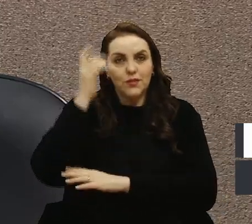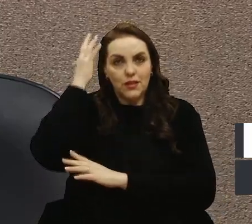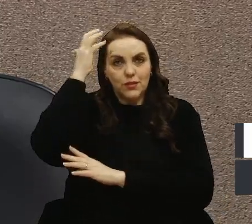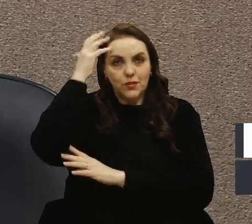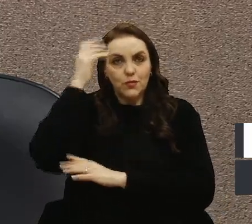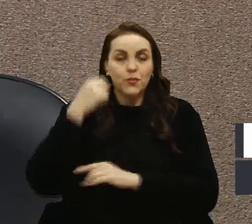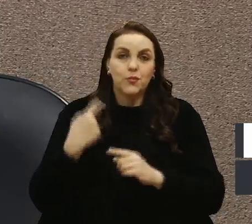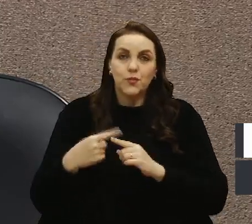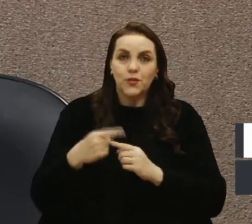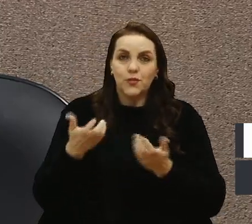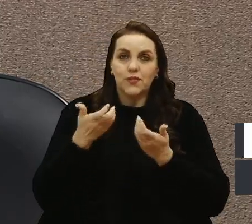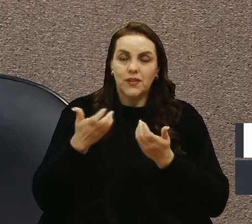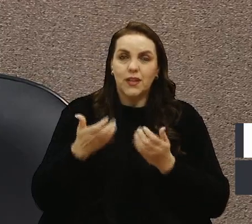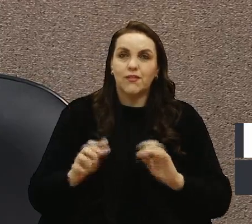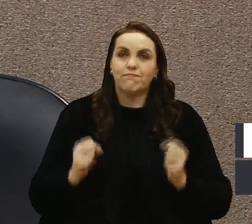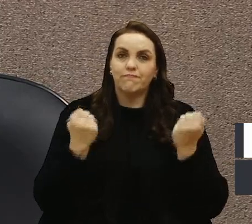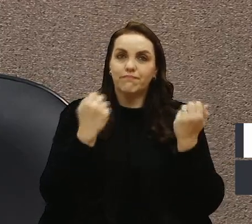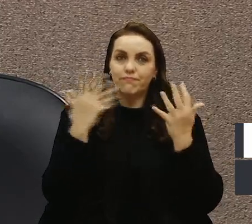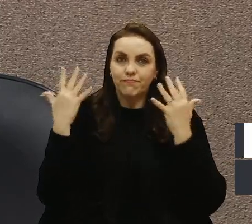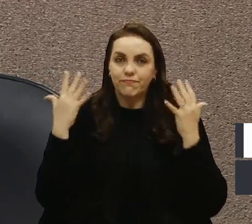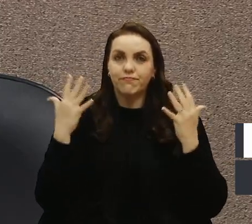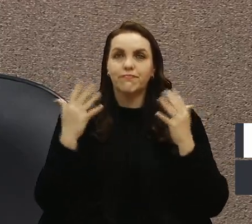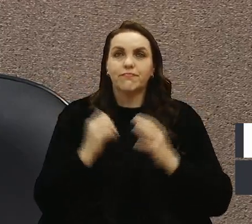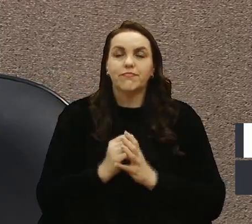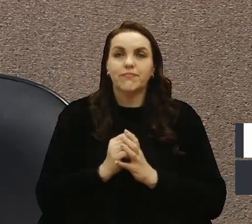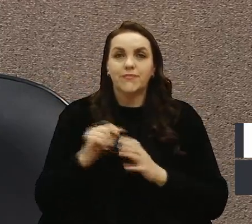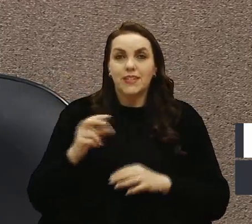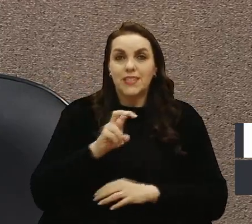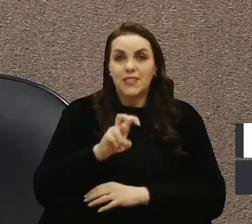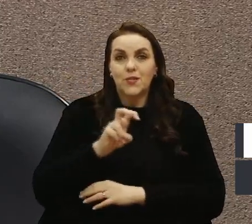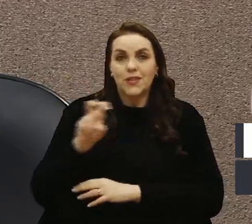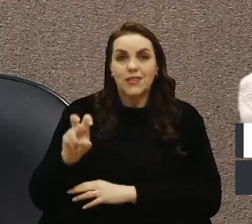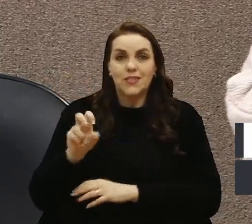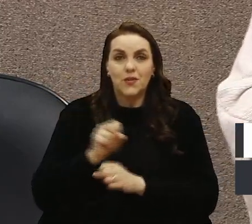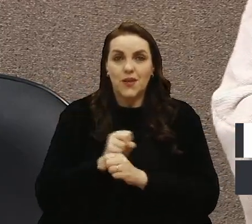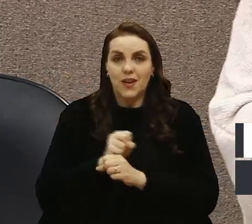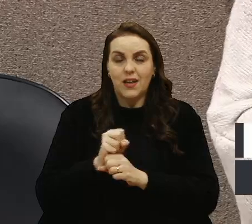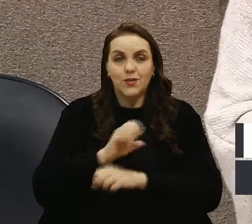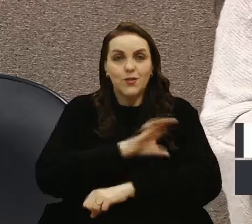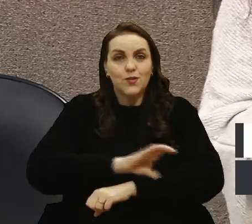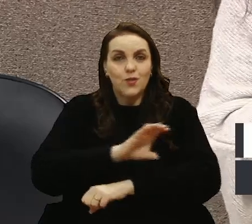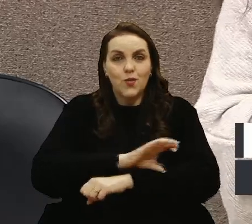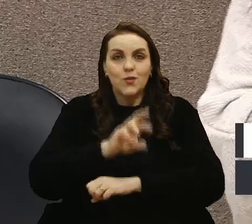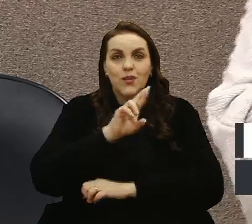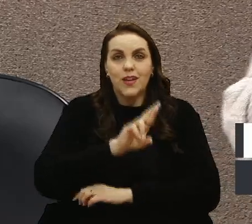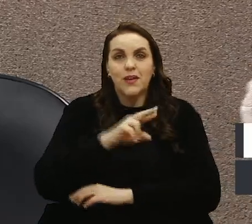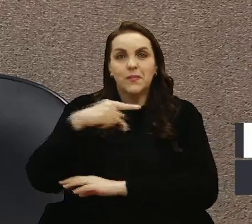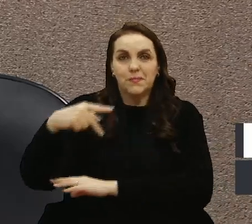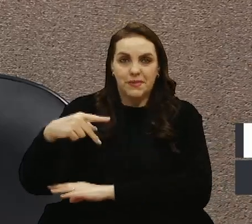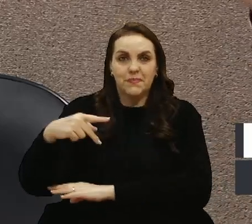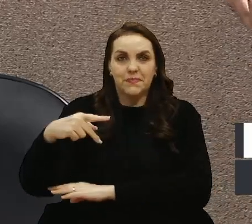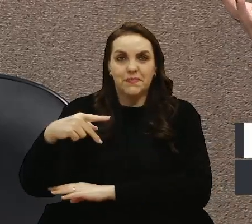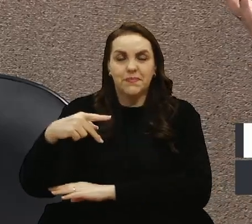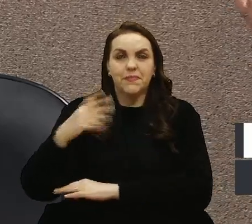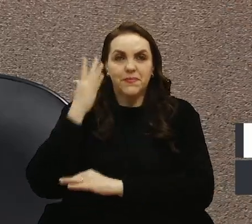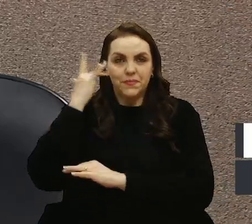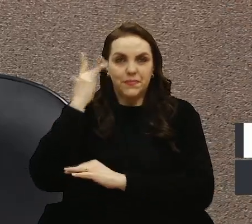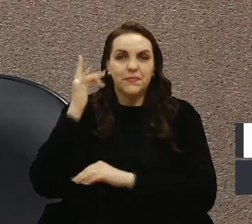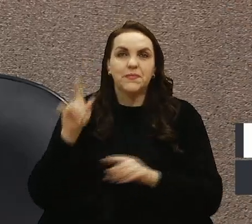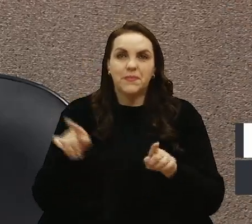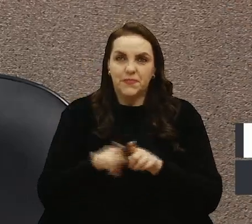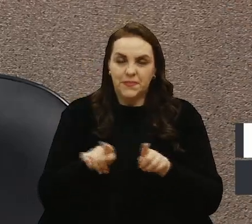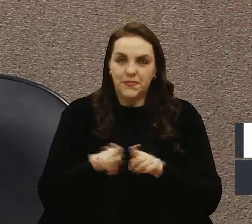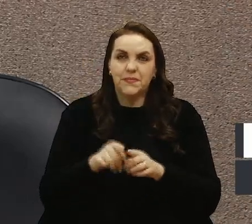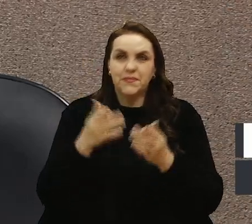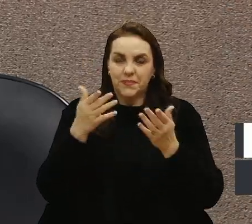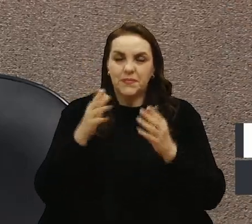porque quero fazer aqui um voto de congratulações aos 55 anos do curso de Relações Públicas. Amanhã, inclusive, teremos,